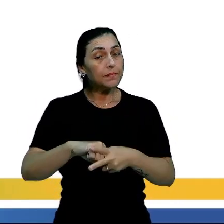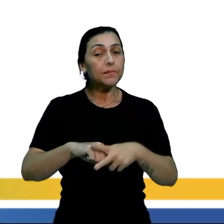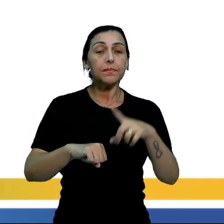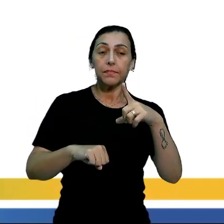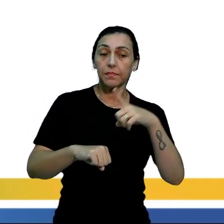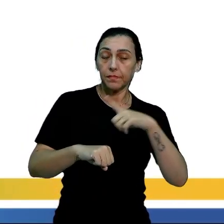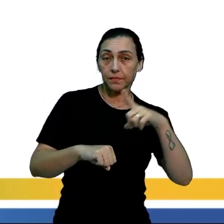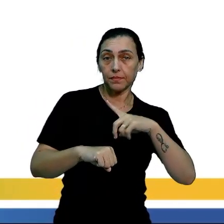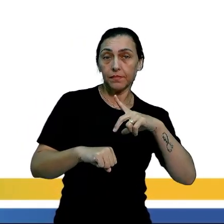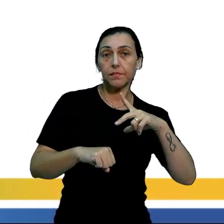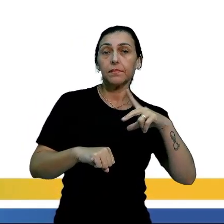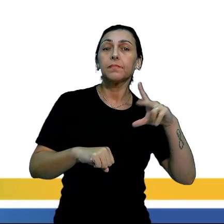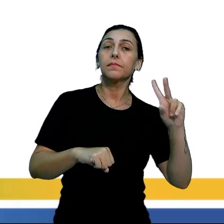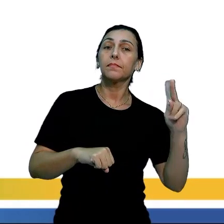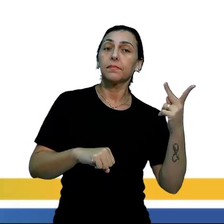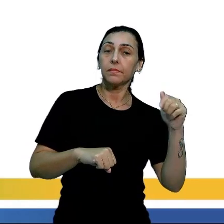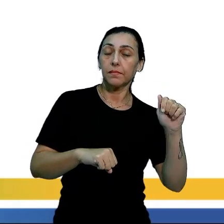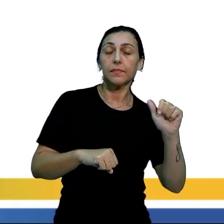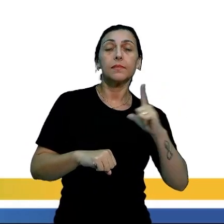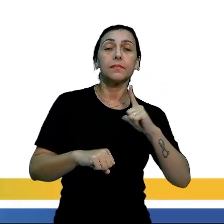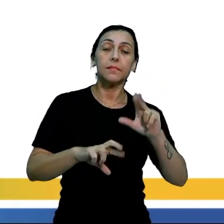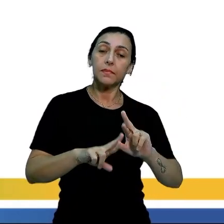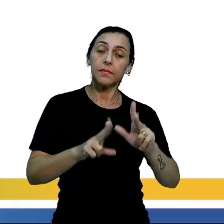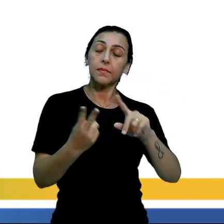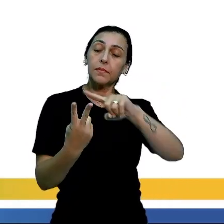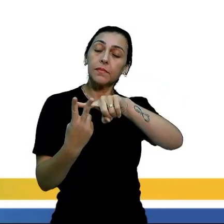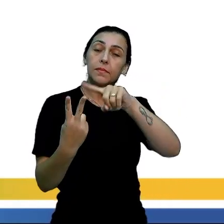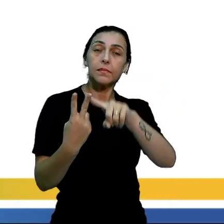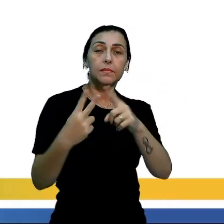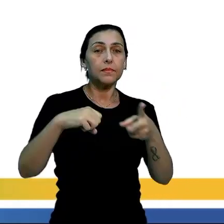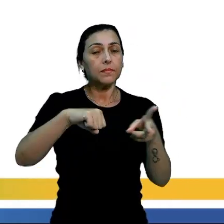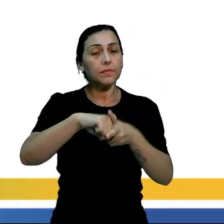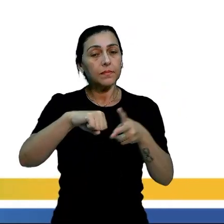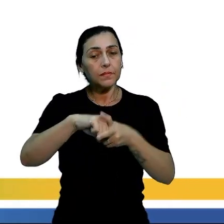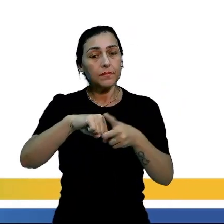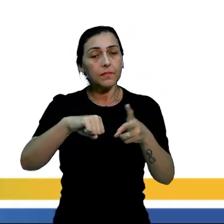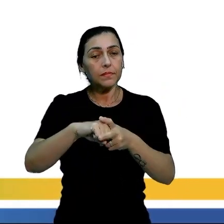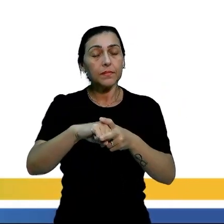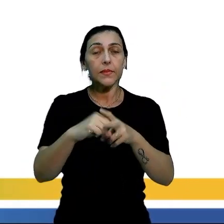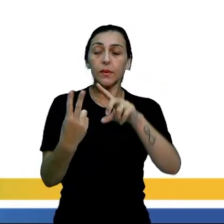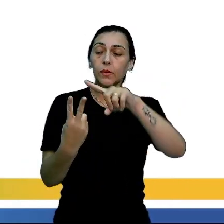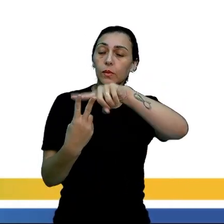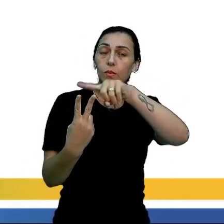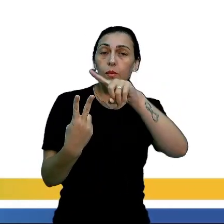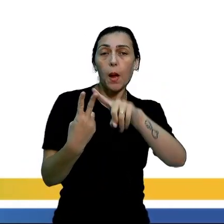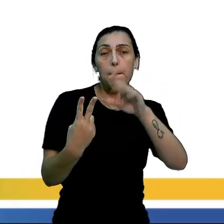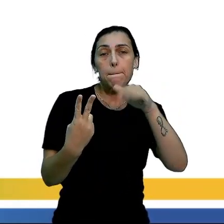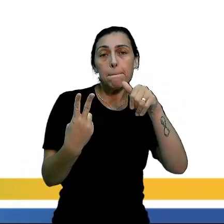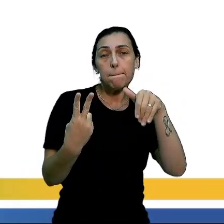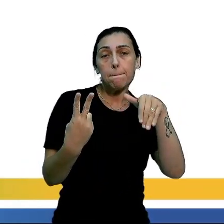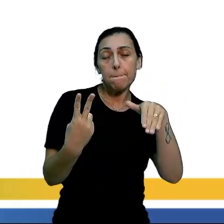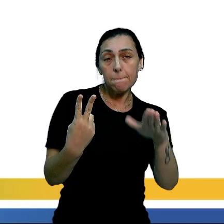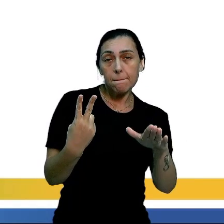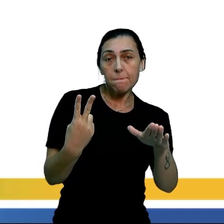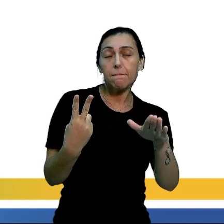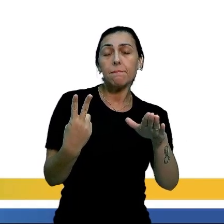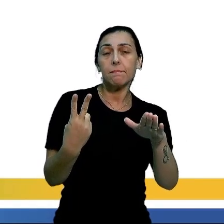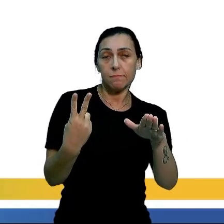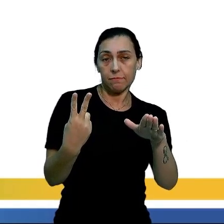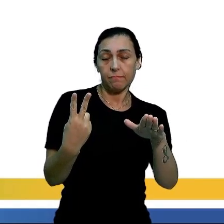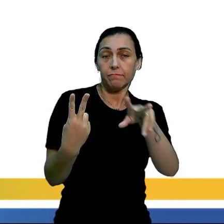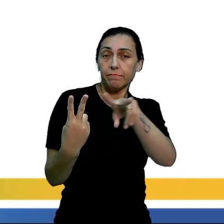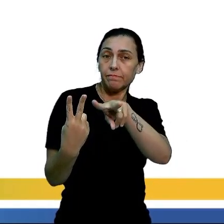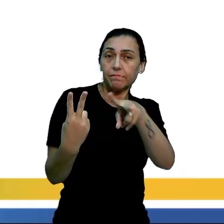gente coloca algumas diferenças. Esses dois verbos, galerinha, são dois dos verbos mais controversos da língua